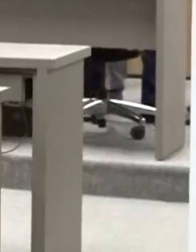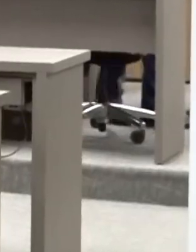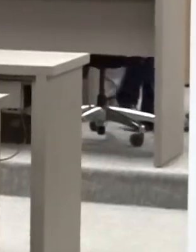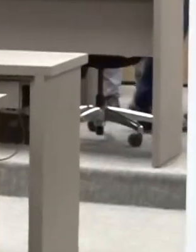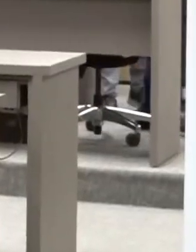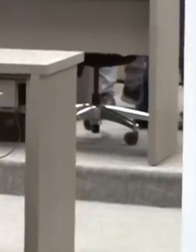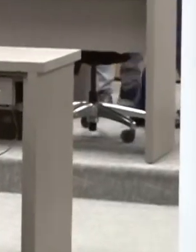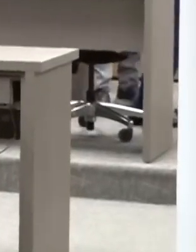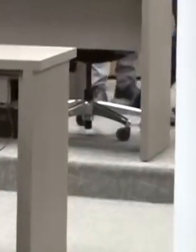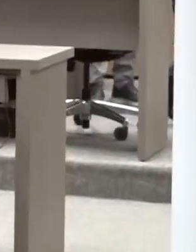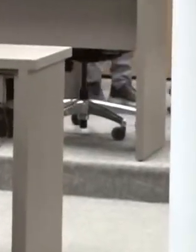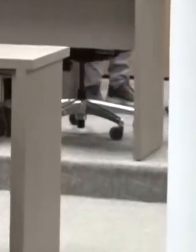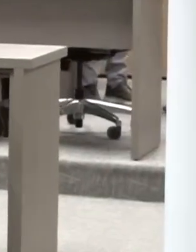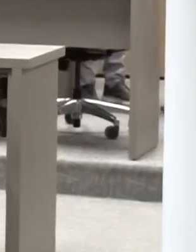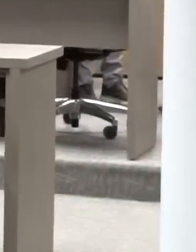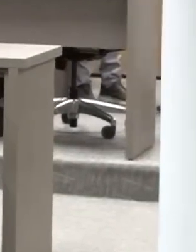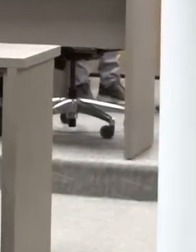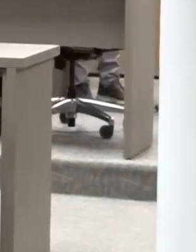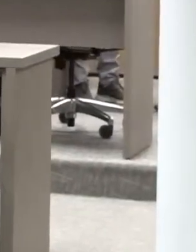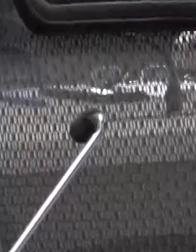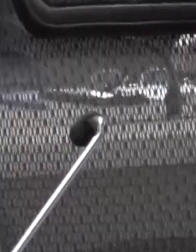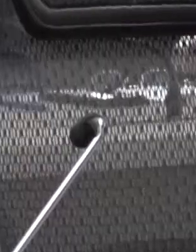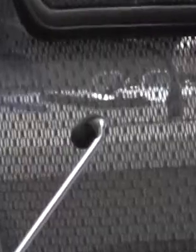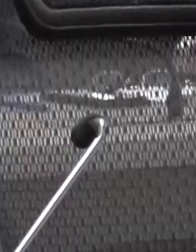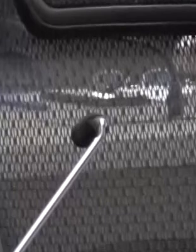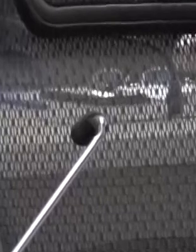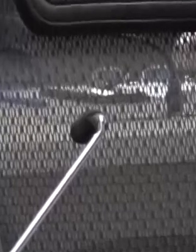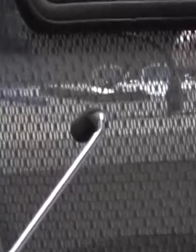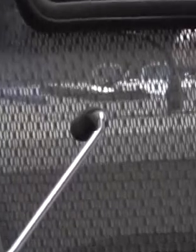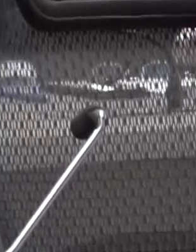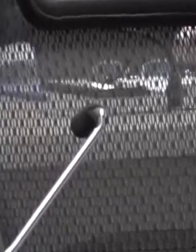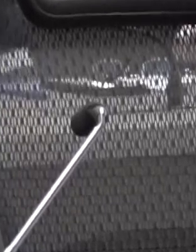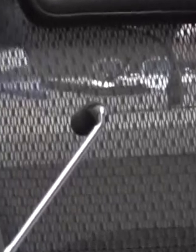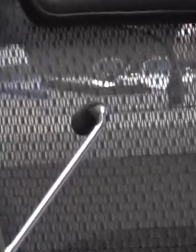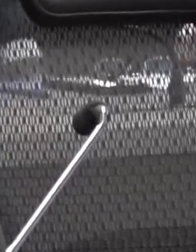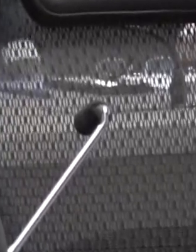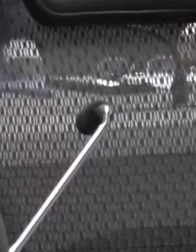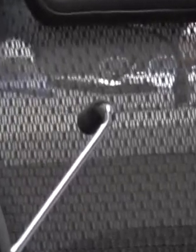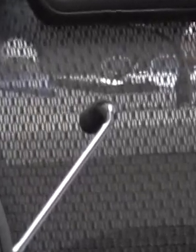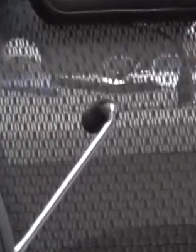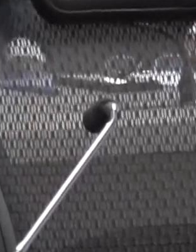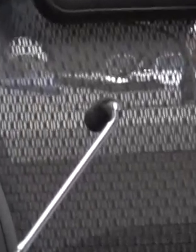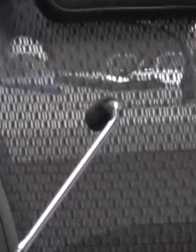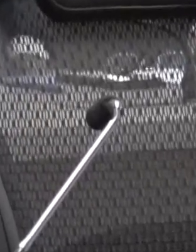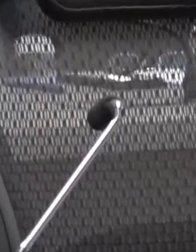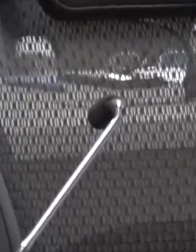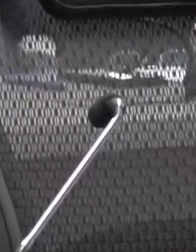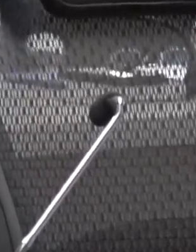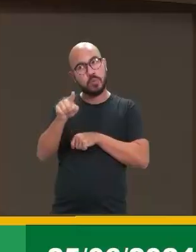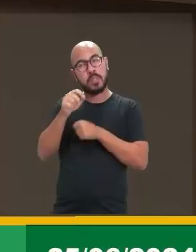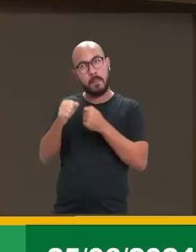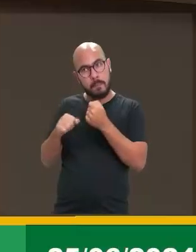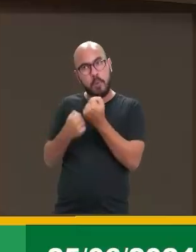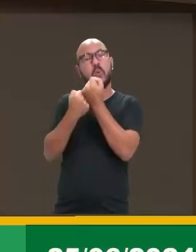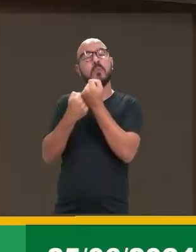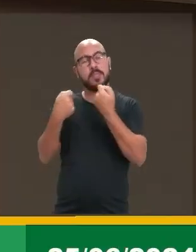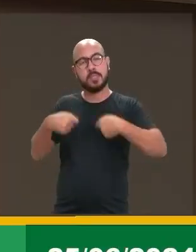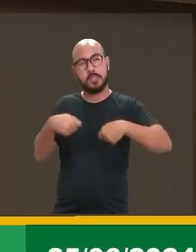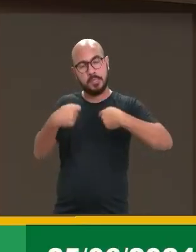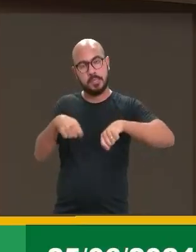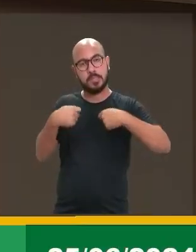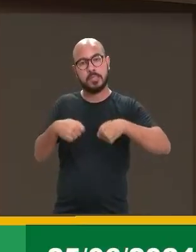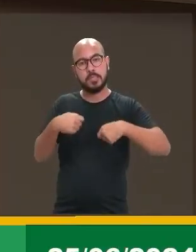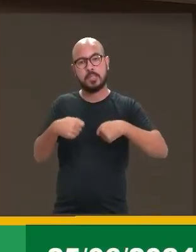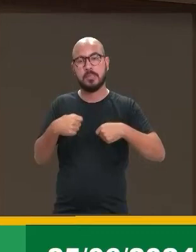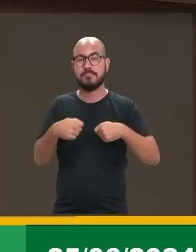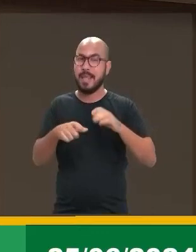a votação definitiva em plenário o relator da LDO é o deputado Coronel Adaílton é uma lei uma